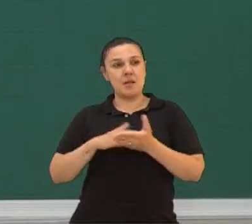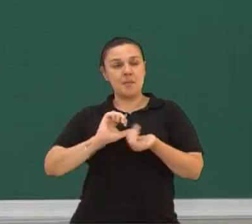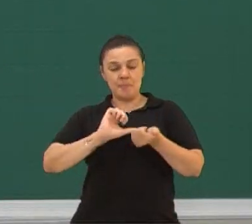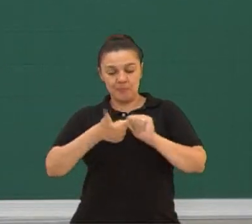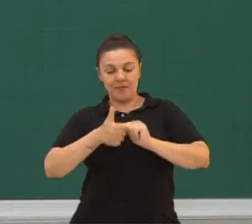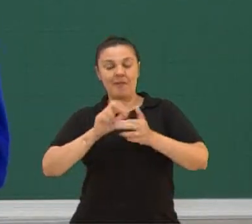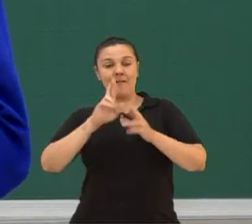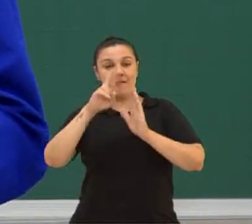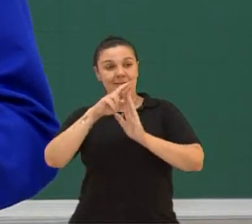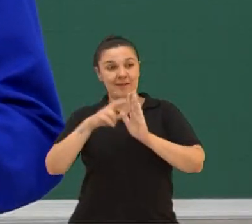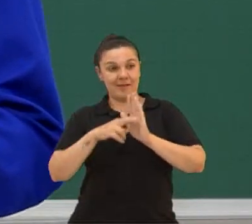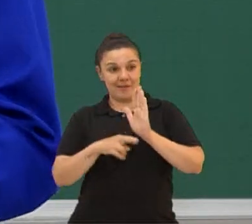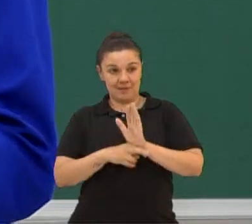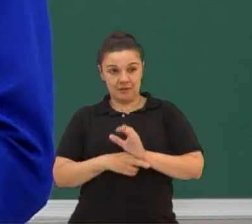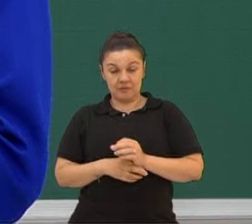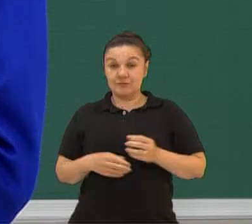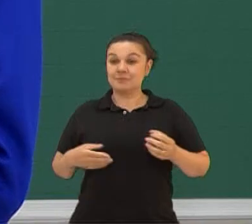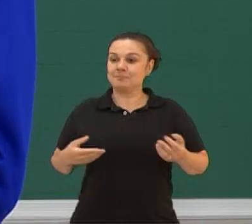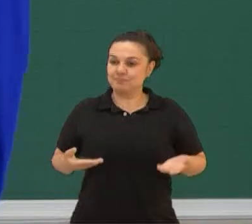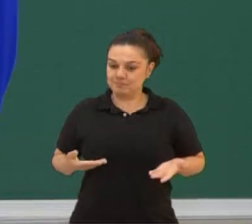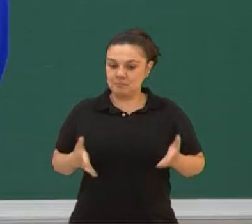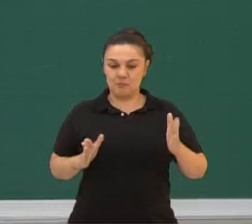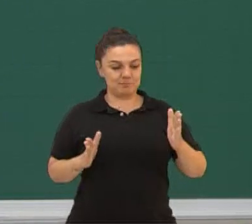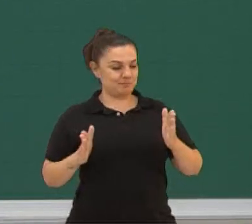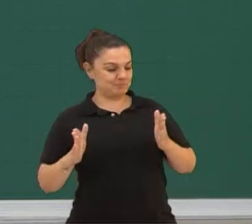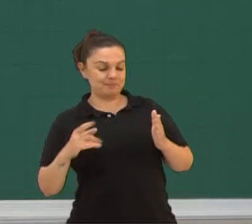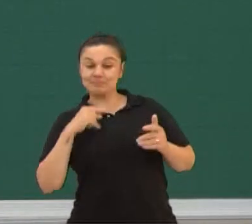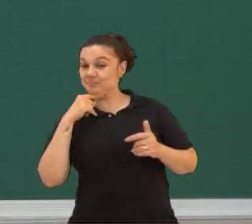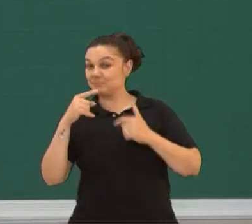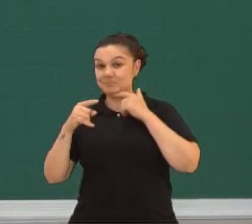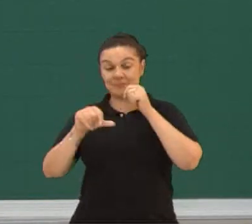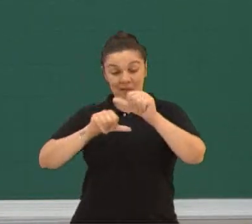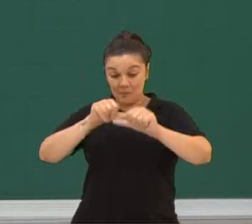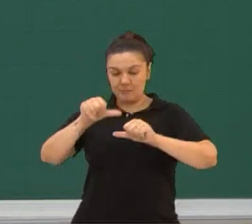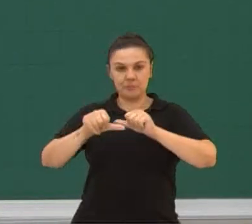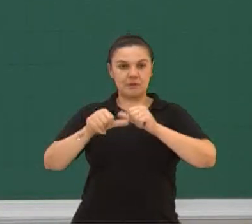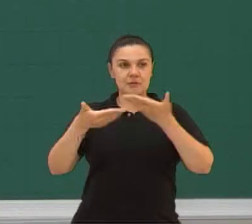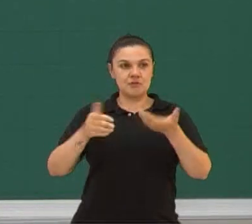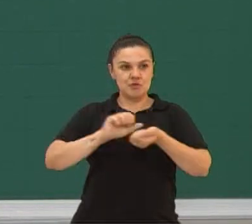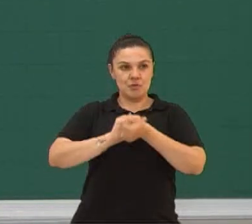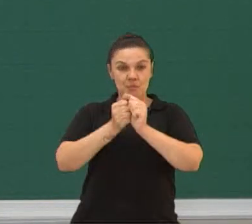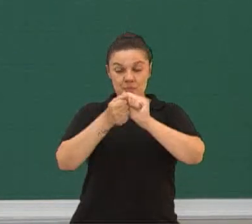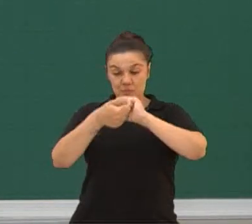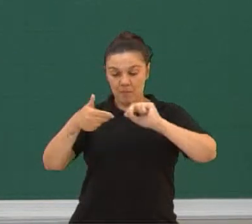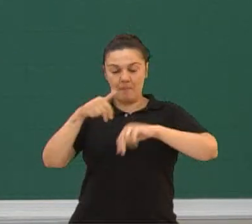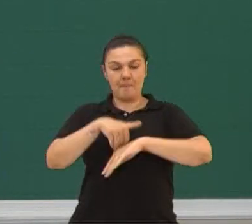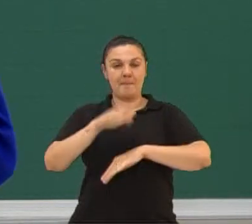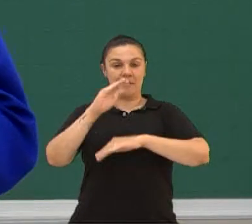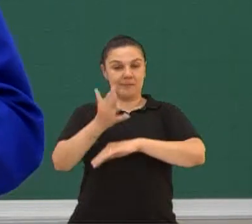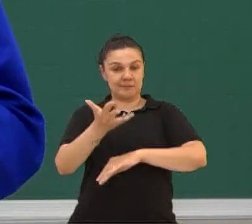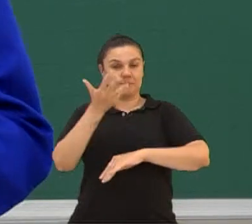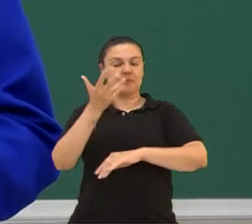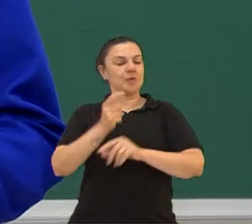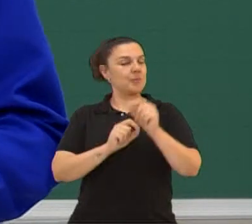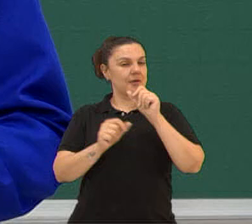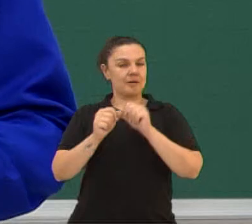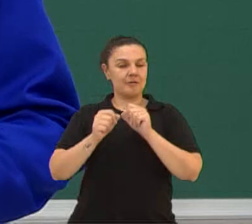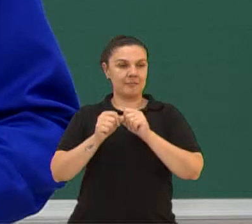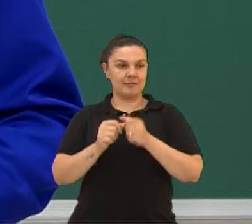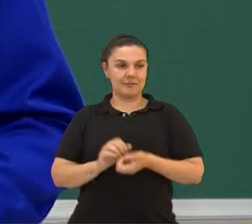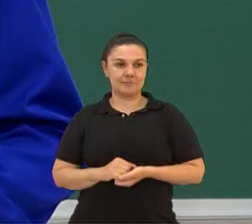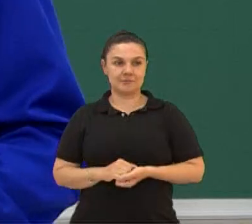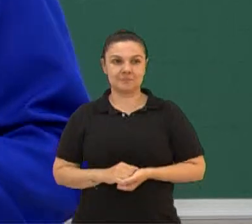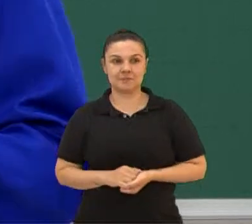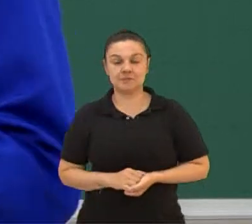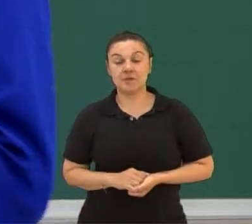de regras que muitas vezes a gente chega num ponto que não consigo mais deixar o esporte mais dinâmico. Então, o que é feito para tornar